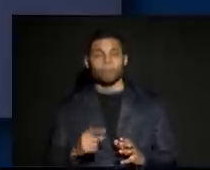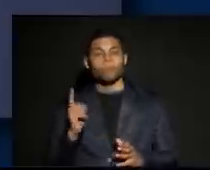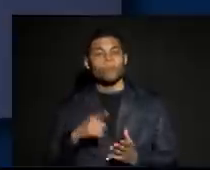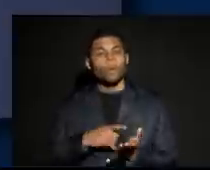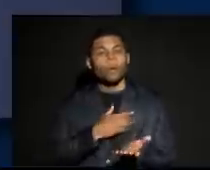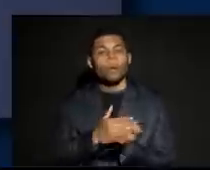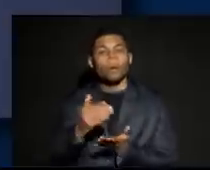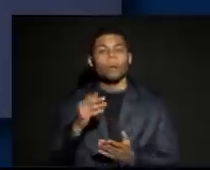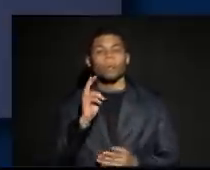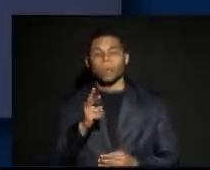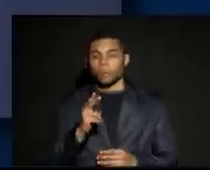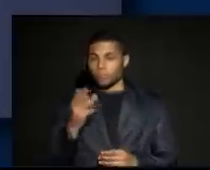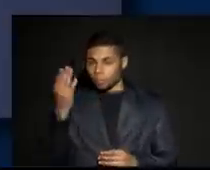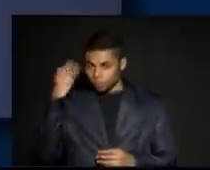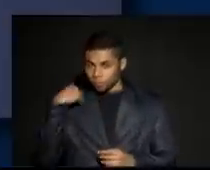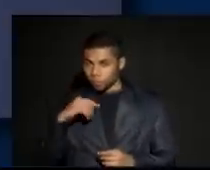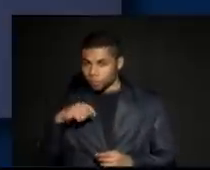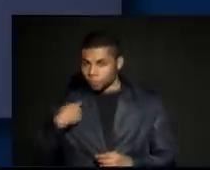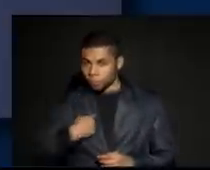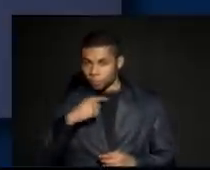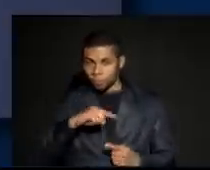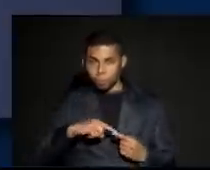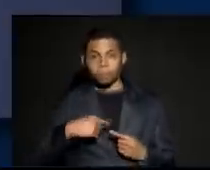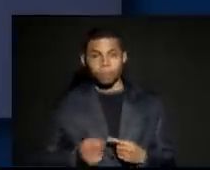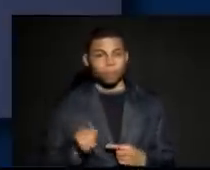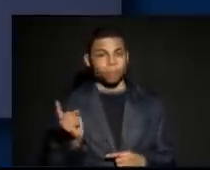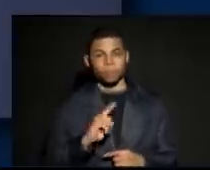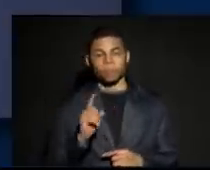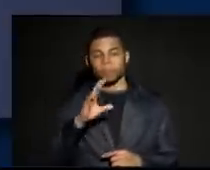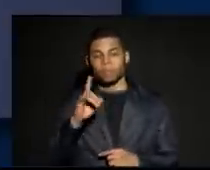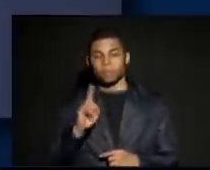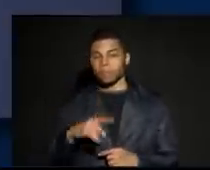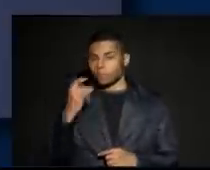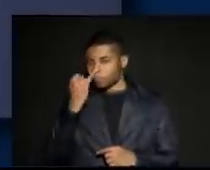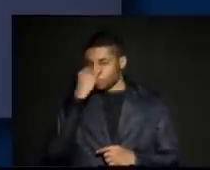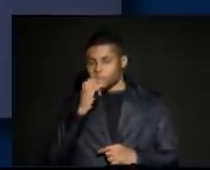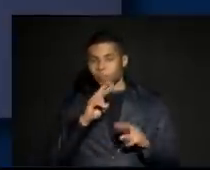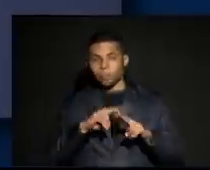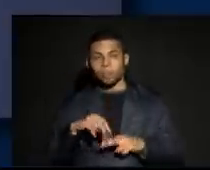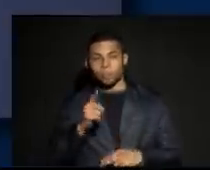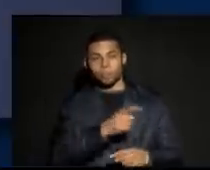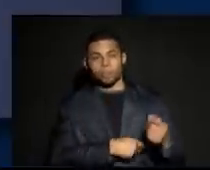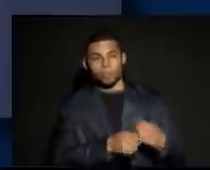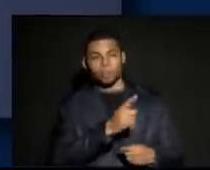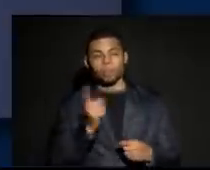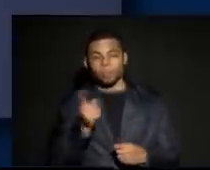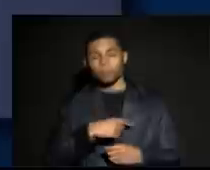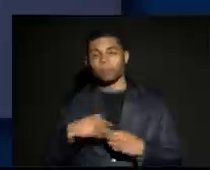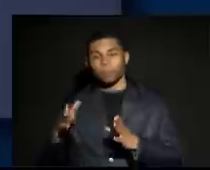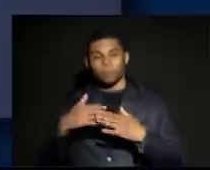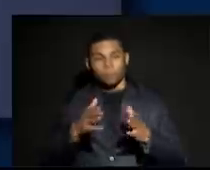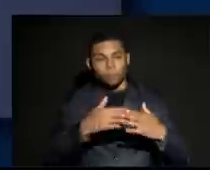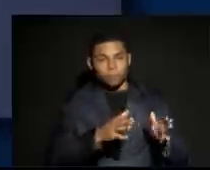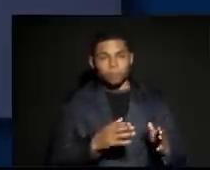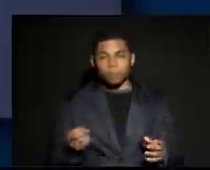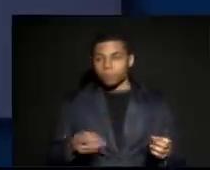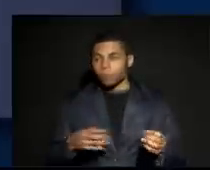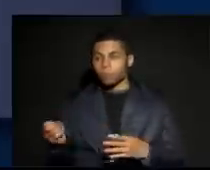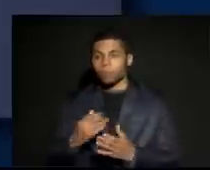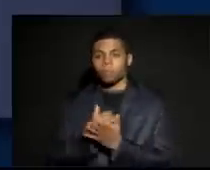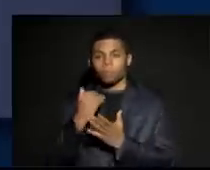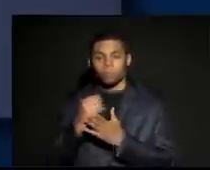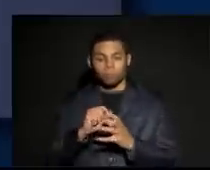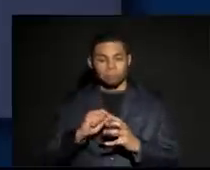a não não foi a consequência na sua causa do aumento na corrente começa a economia foram se abrindo os investimentos foram